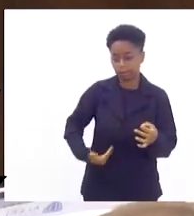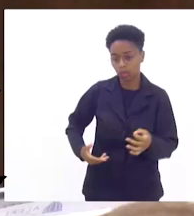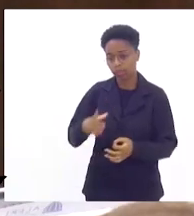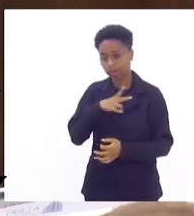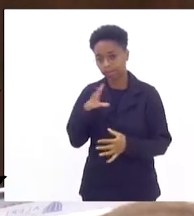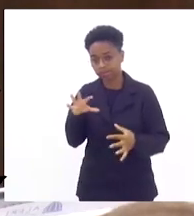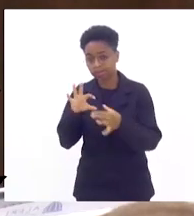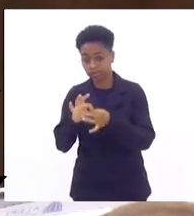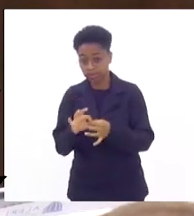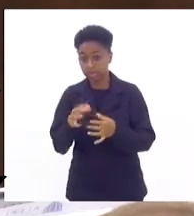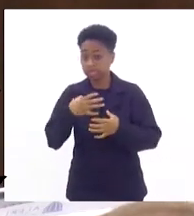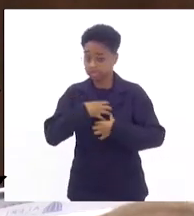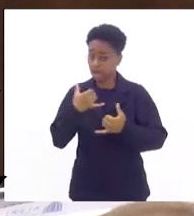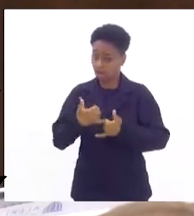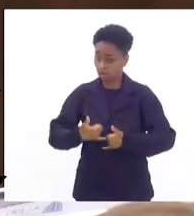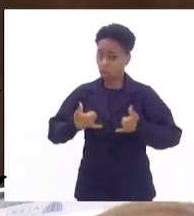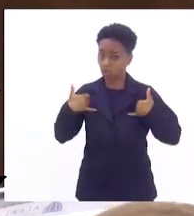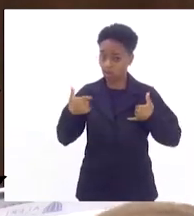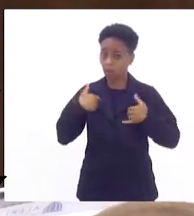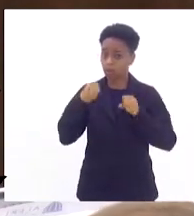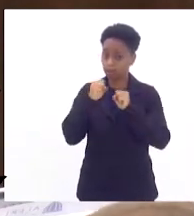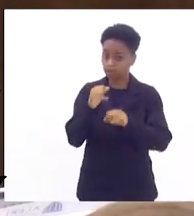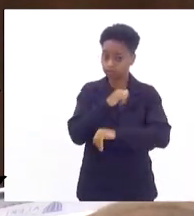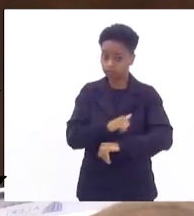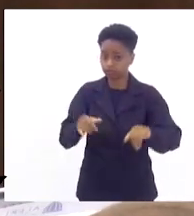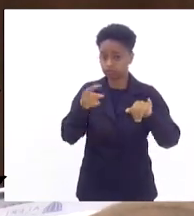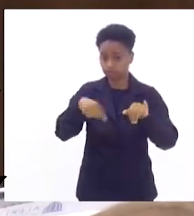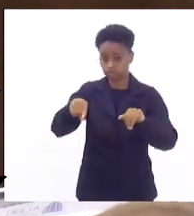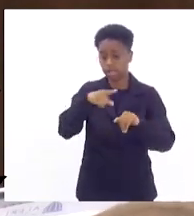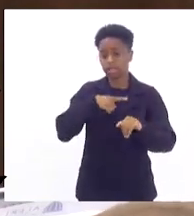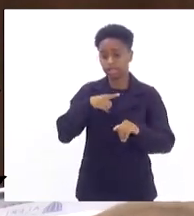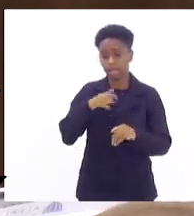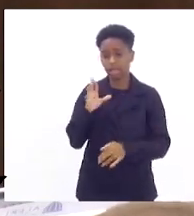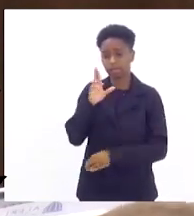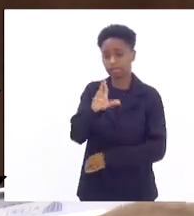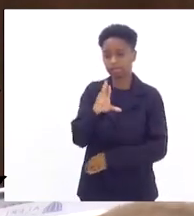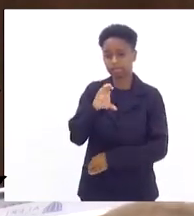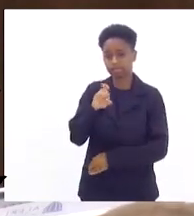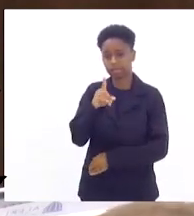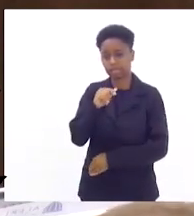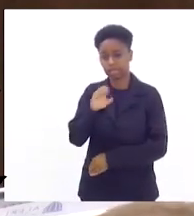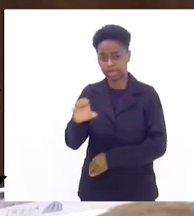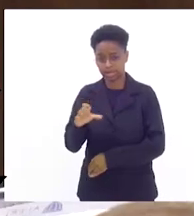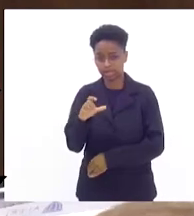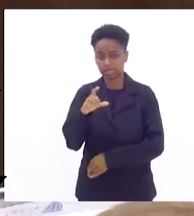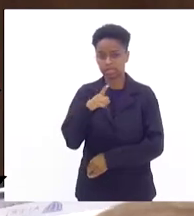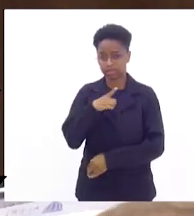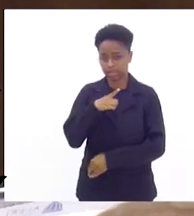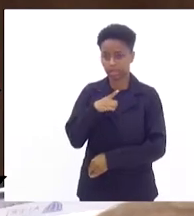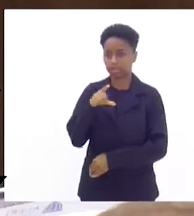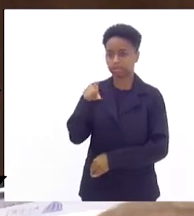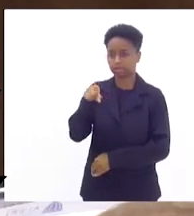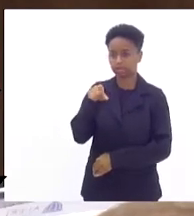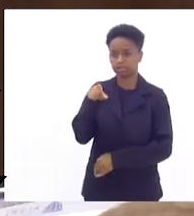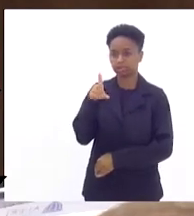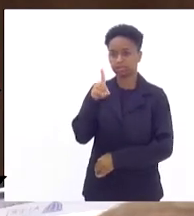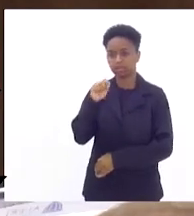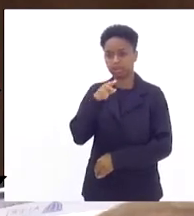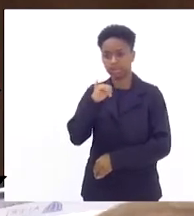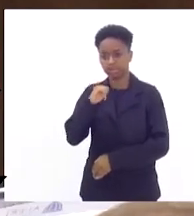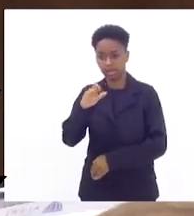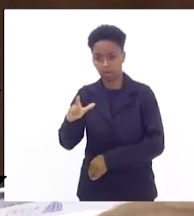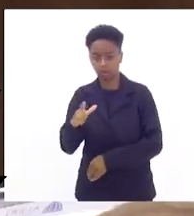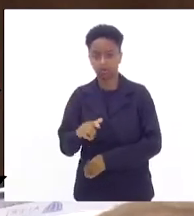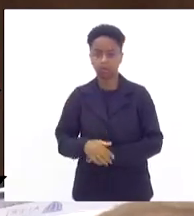com muito orgulho que eu posso dizer para vocês, aqui tem um representante da SEDAI, está aqui com o Humberto, com a Daniela, com o Daniel, com o